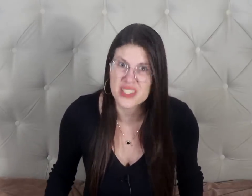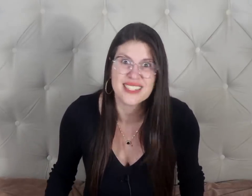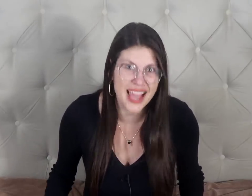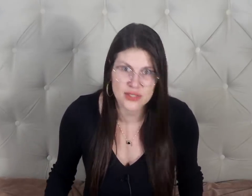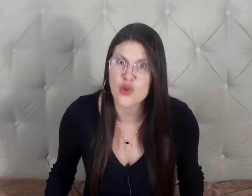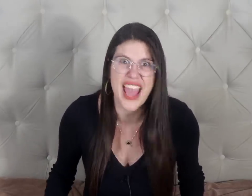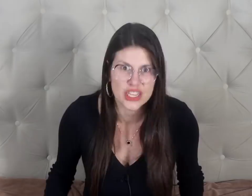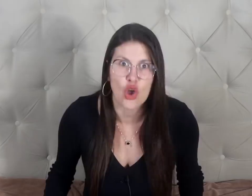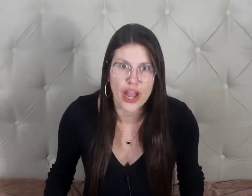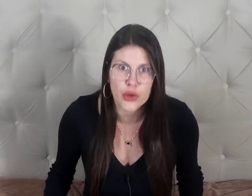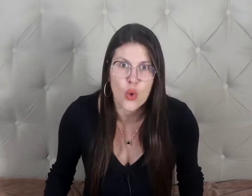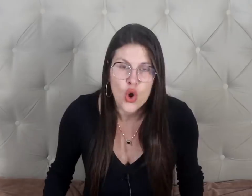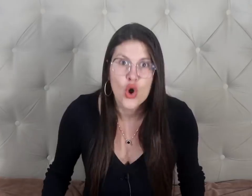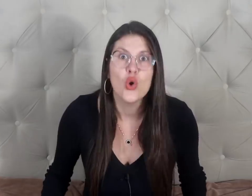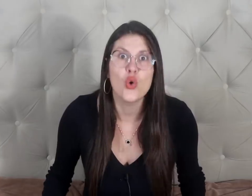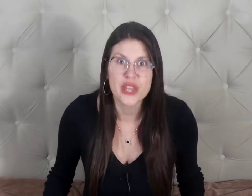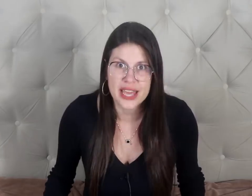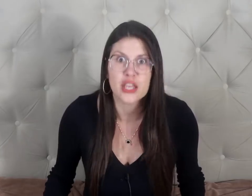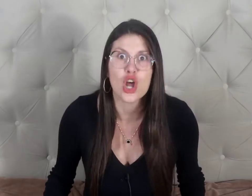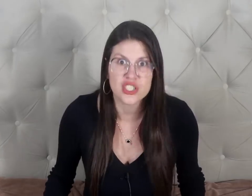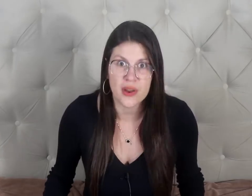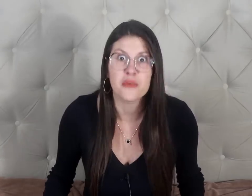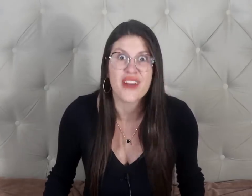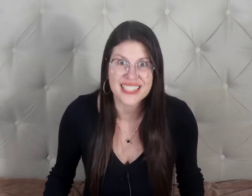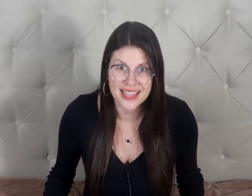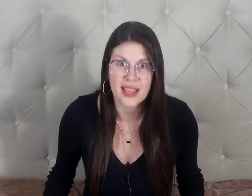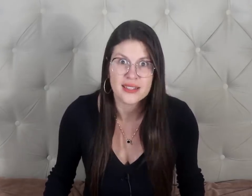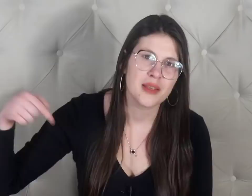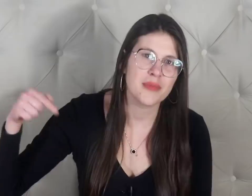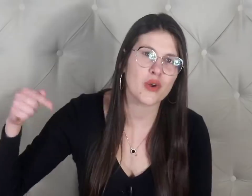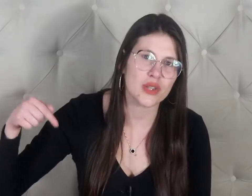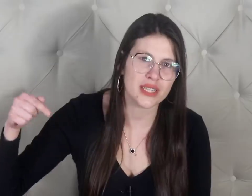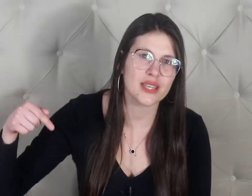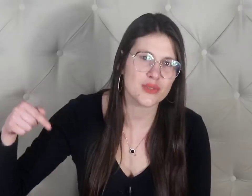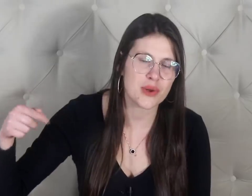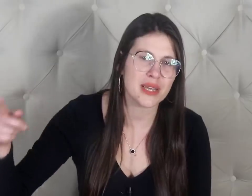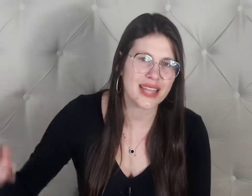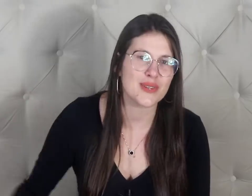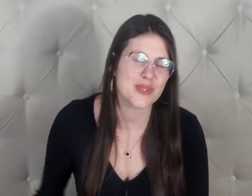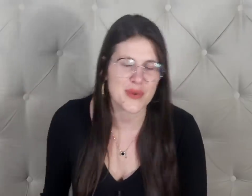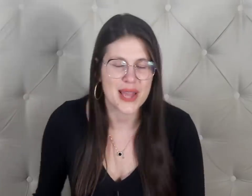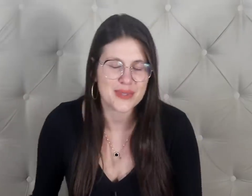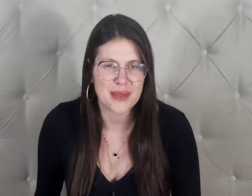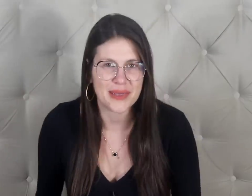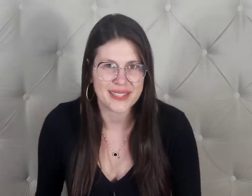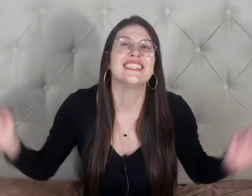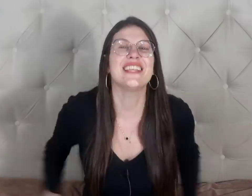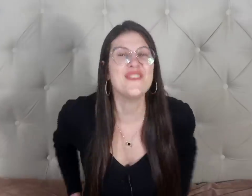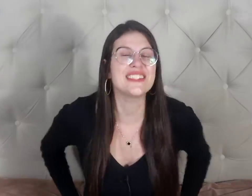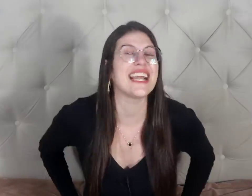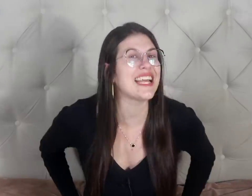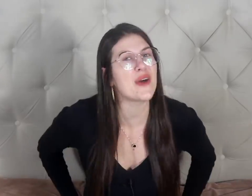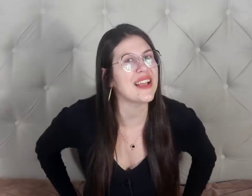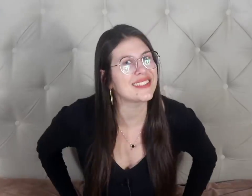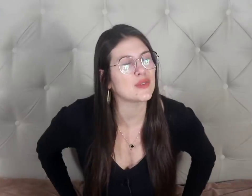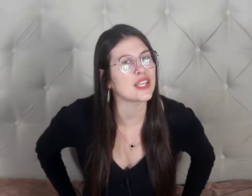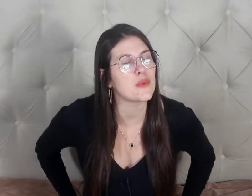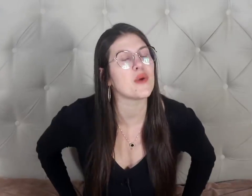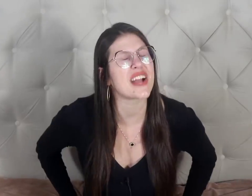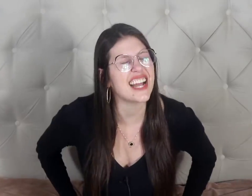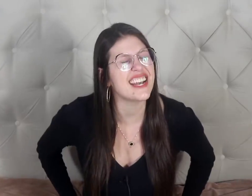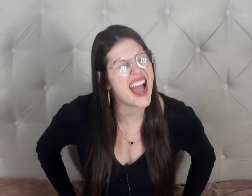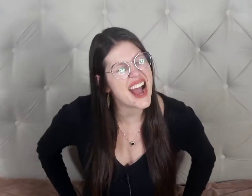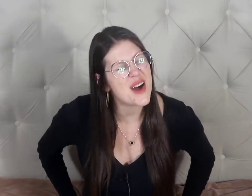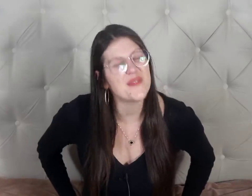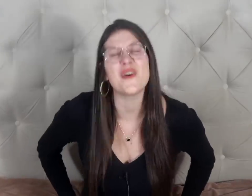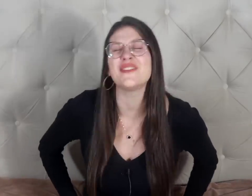fazendo uma pergunta séria, isso não é retórico. O que nós vamos fazer? Me conta aqui nos comentários que eu quero saber. Se você ainda não é inscrito aqui